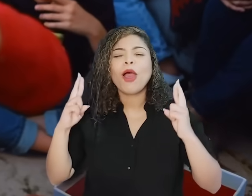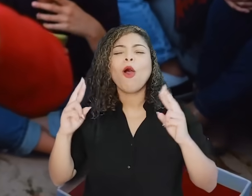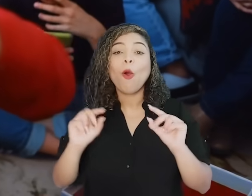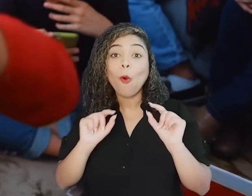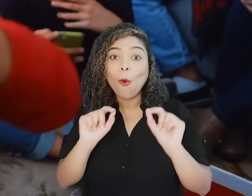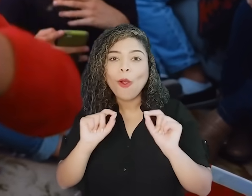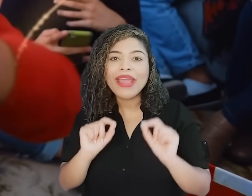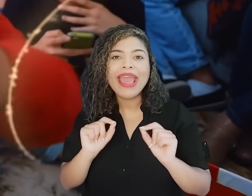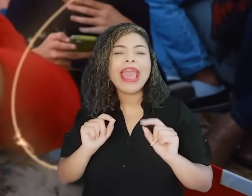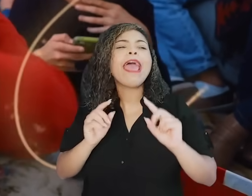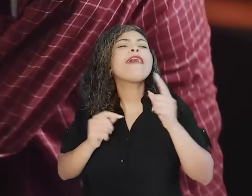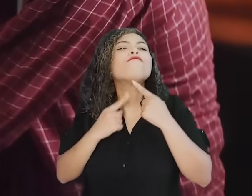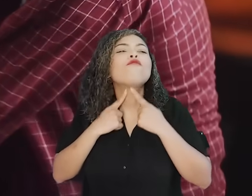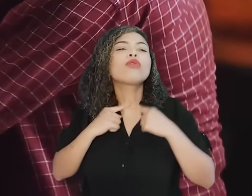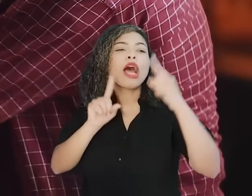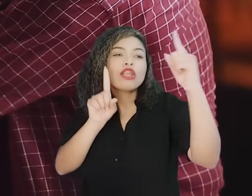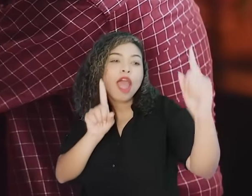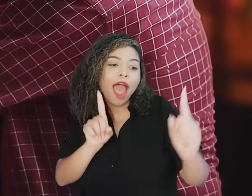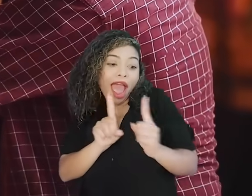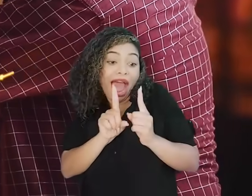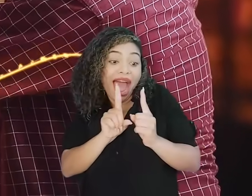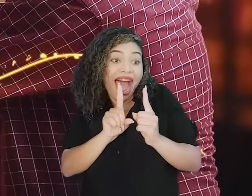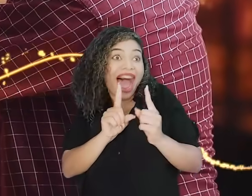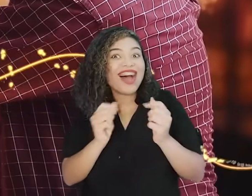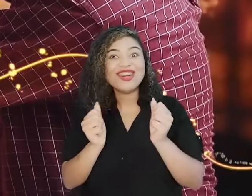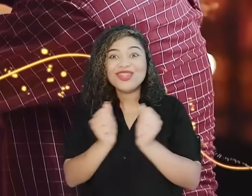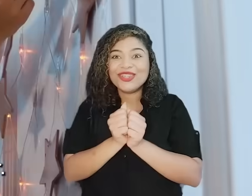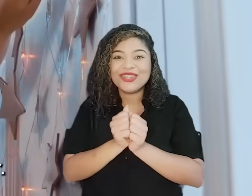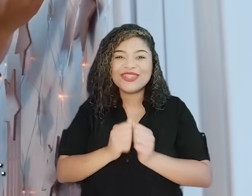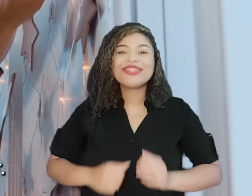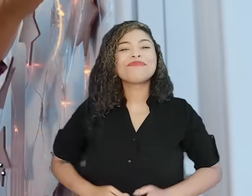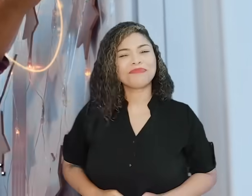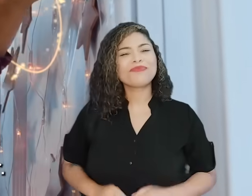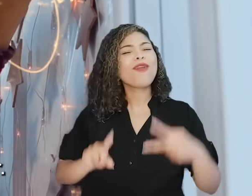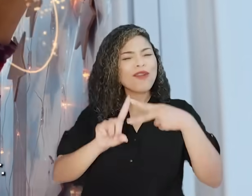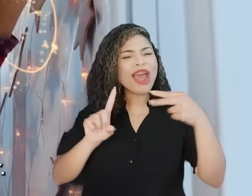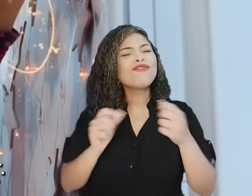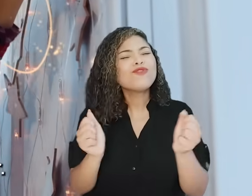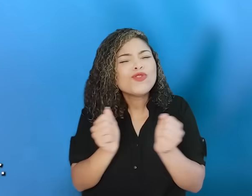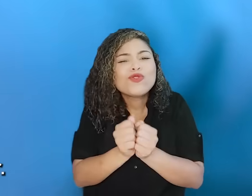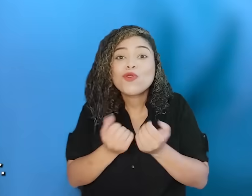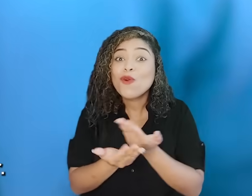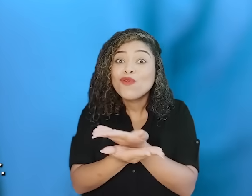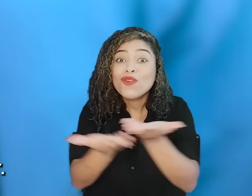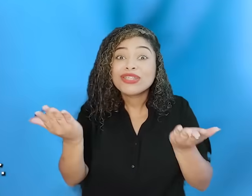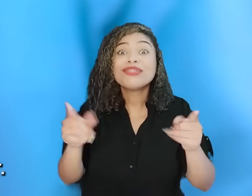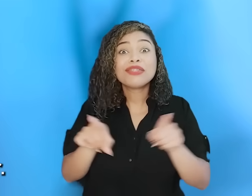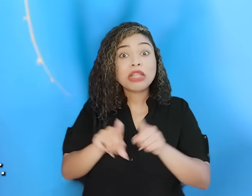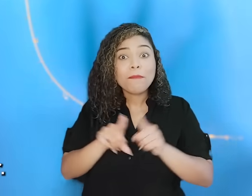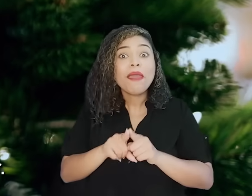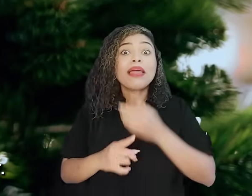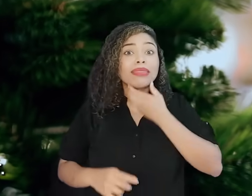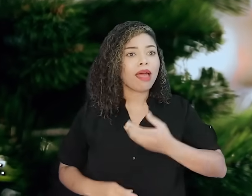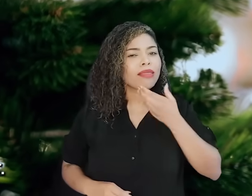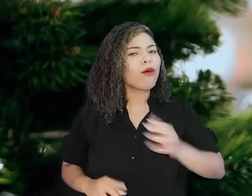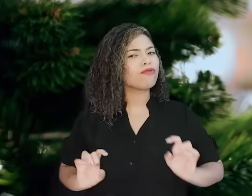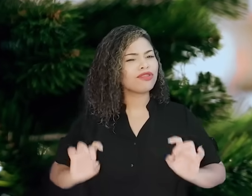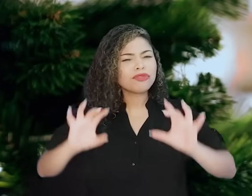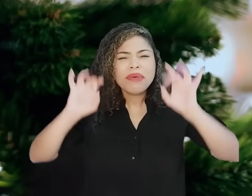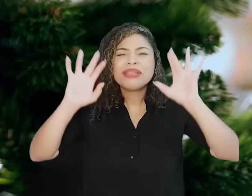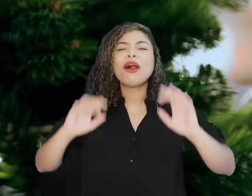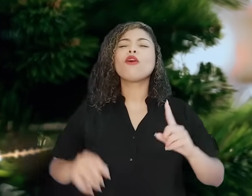esperança, que se chama Estar Juntos. E o Carrefour está com você para fazer este Natal